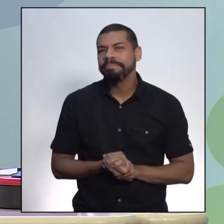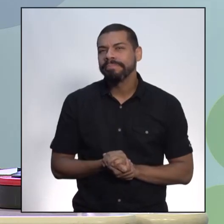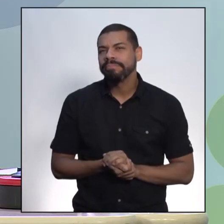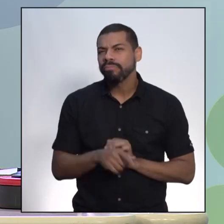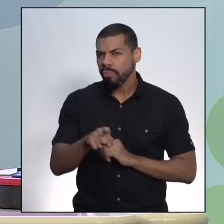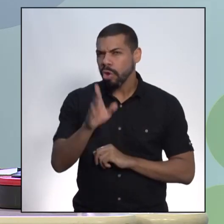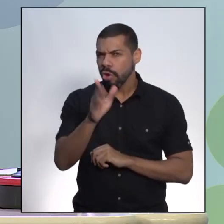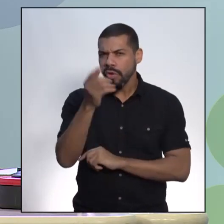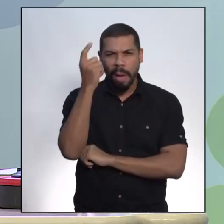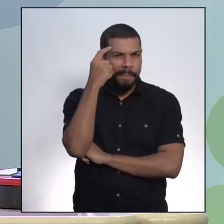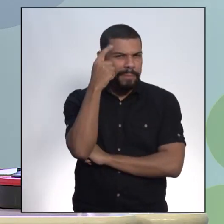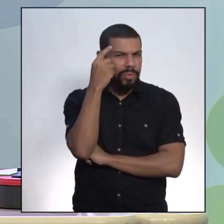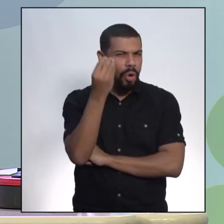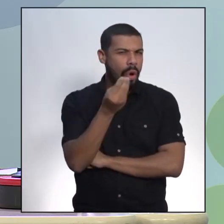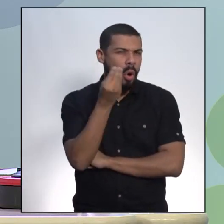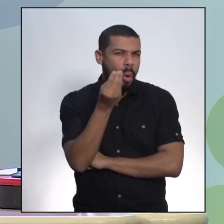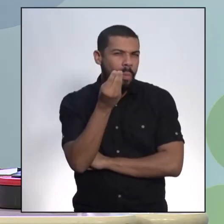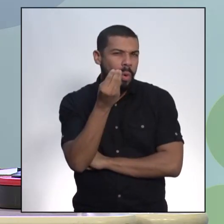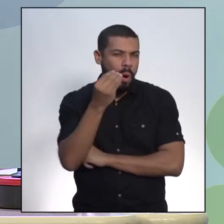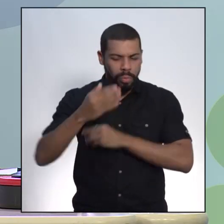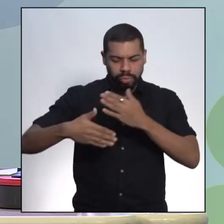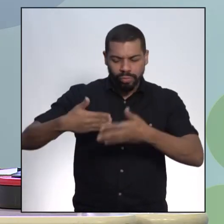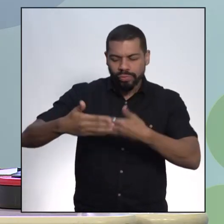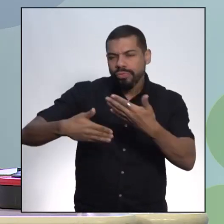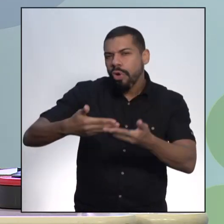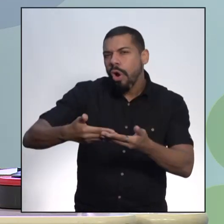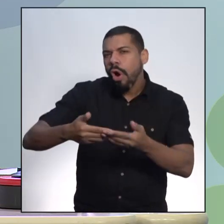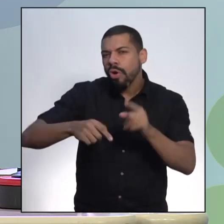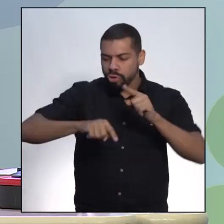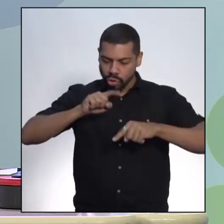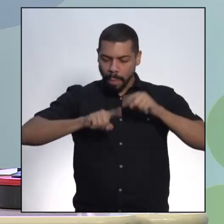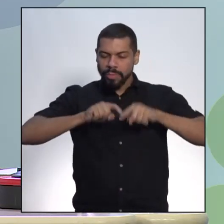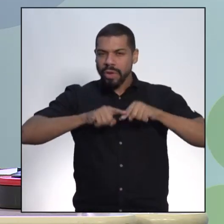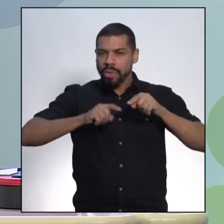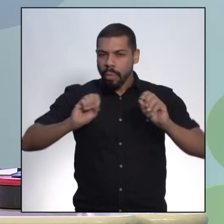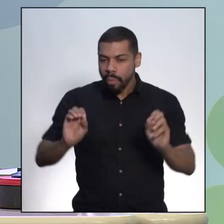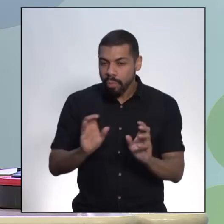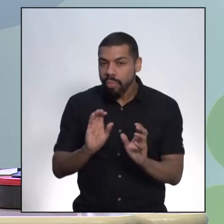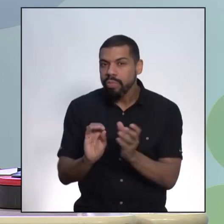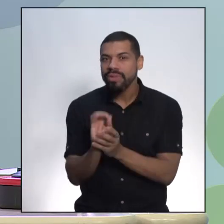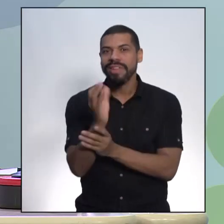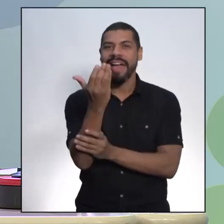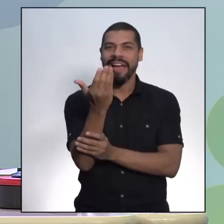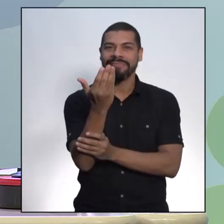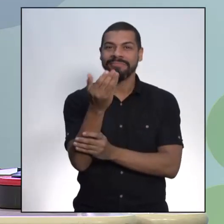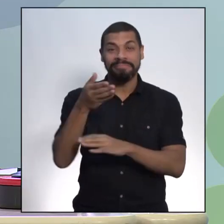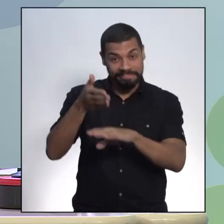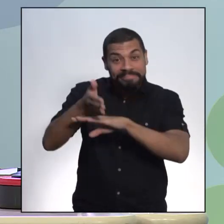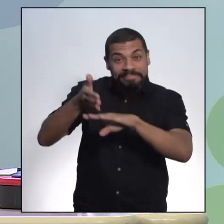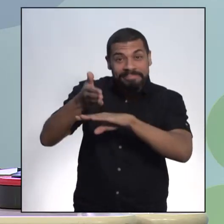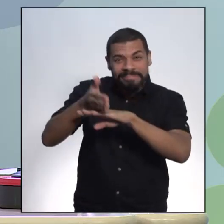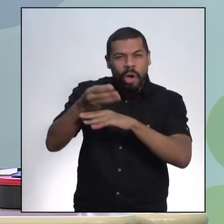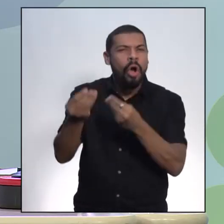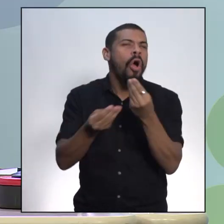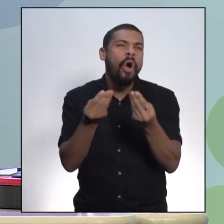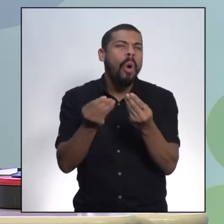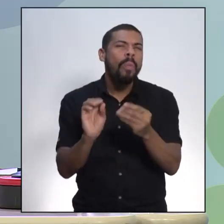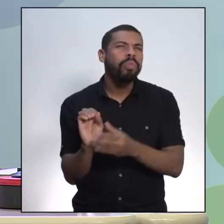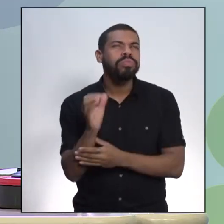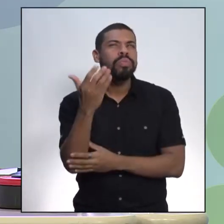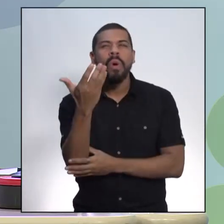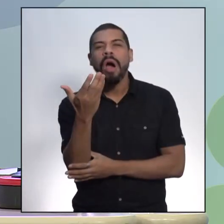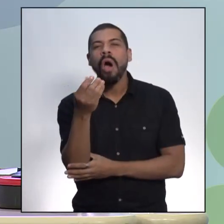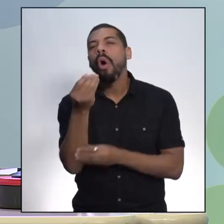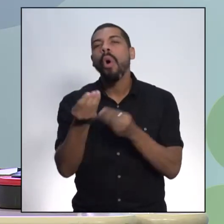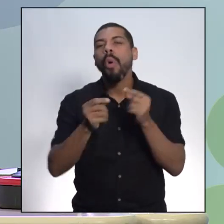Você já pensou em ser um desenvolvedor de objetos? Vai respondendo aí para a gente, que aí nós vamos interagindo. Como que seria para